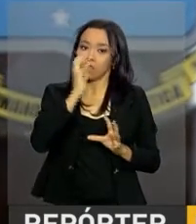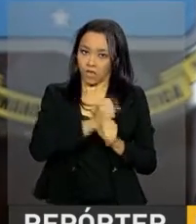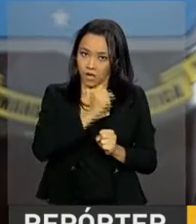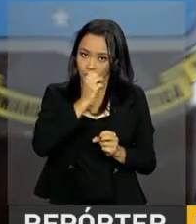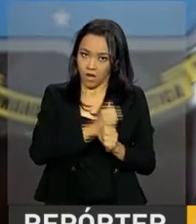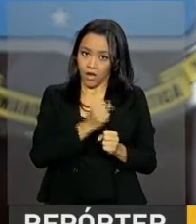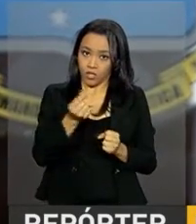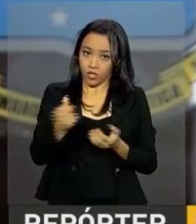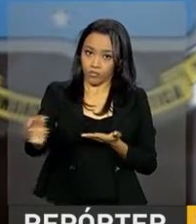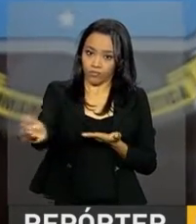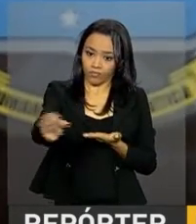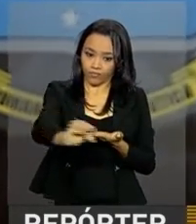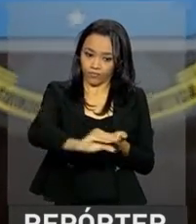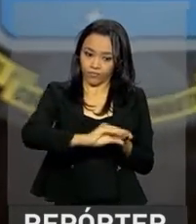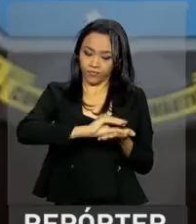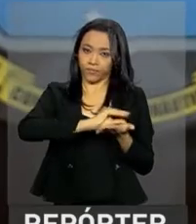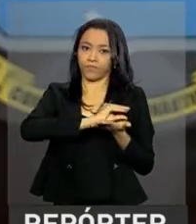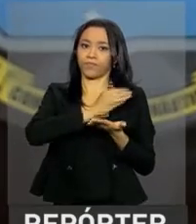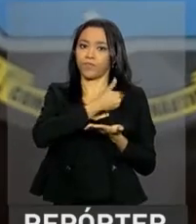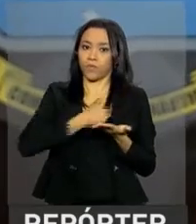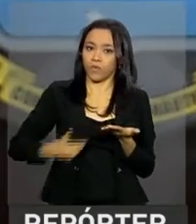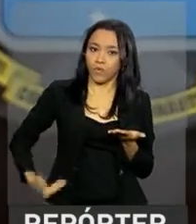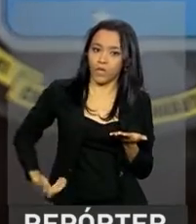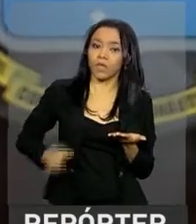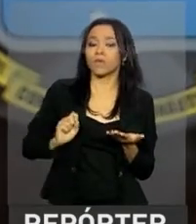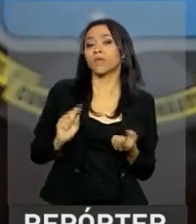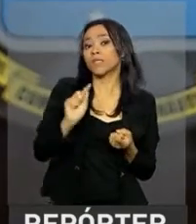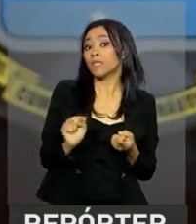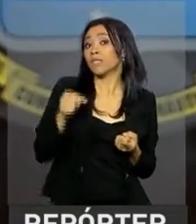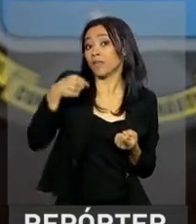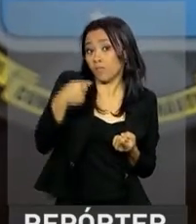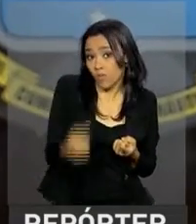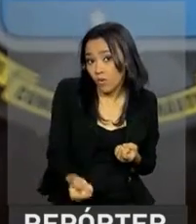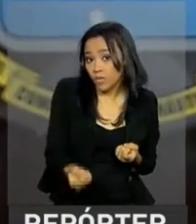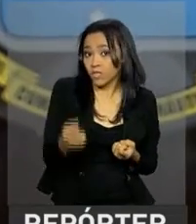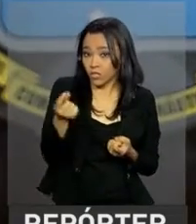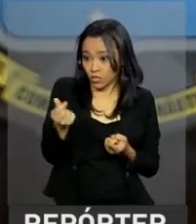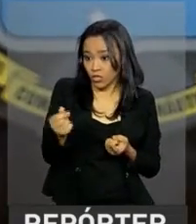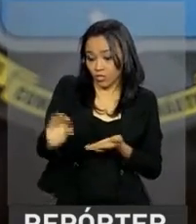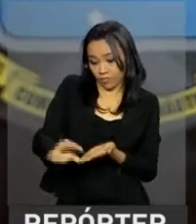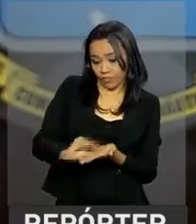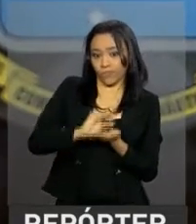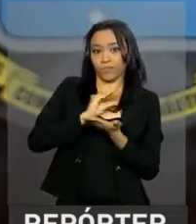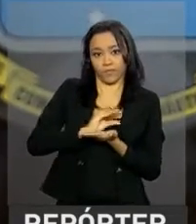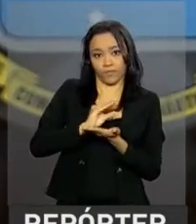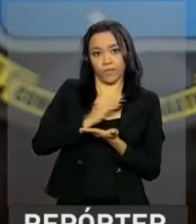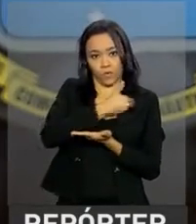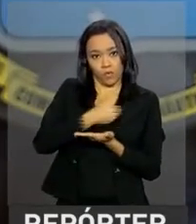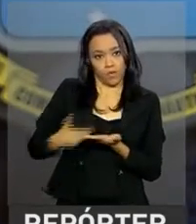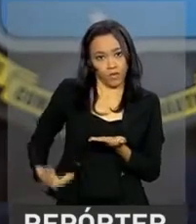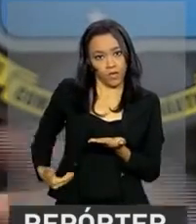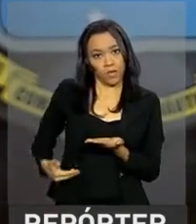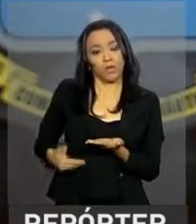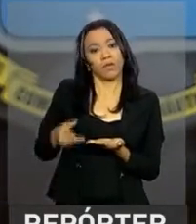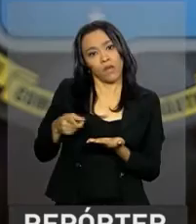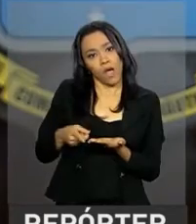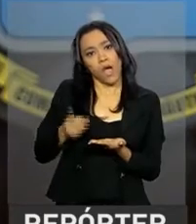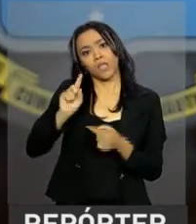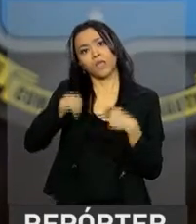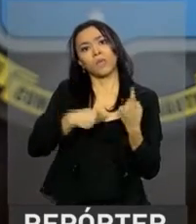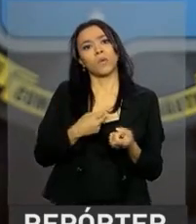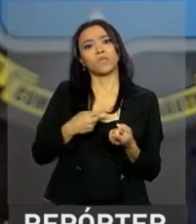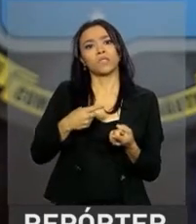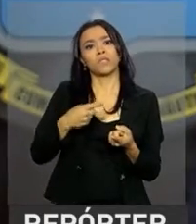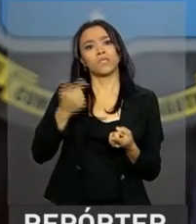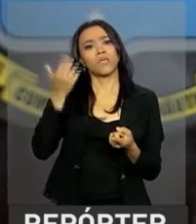e planejavam gás e depois então já que essas receitas não se concretizavam recordes